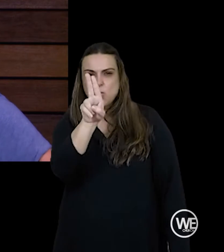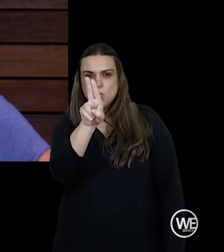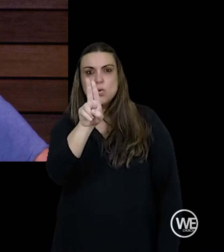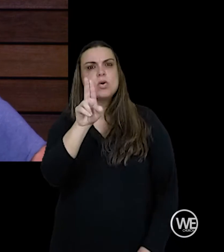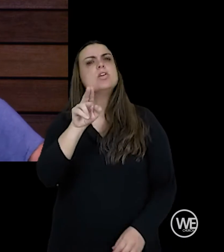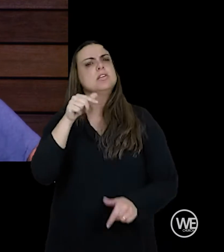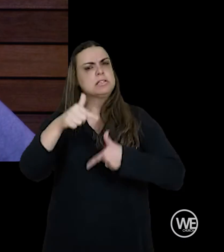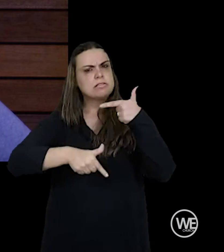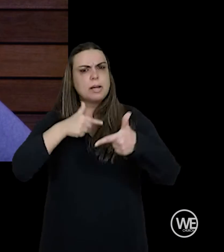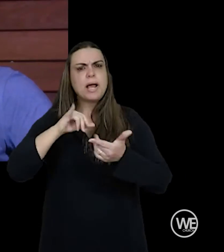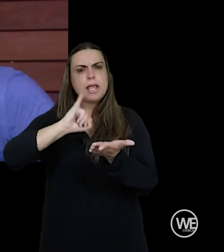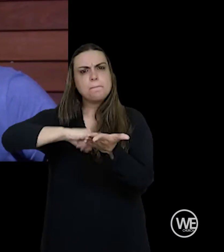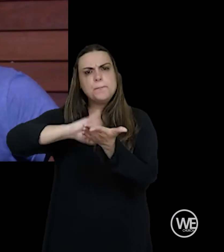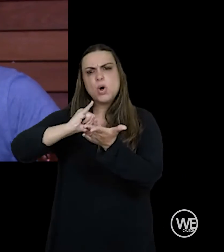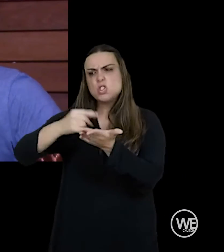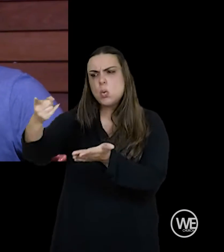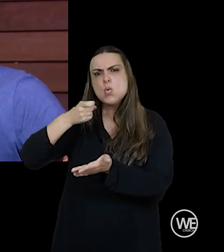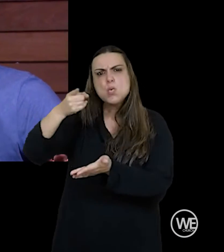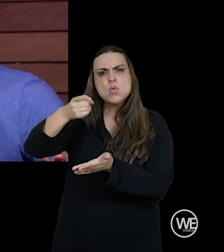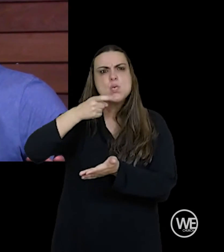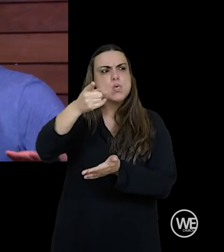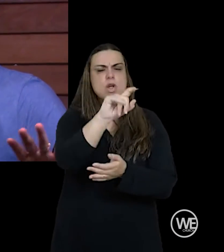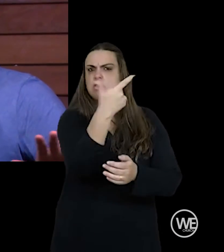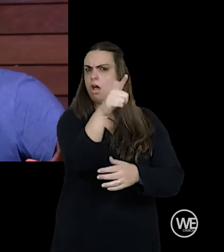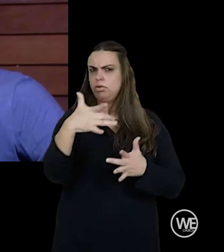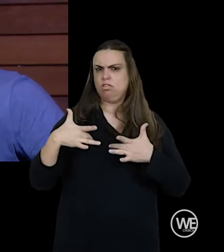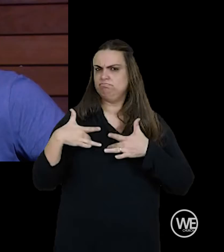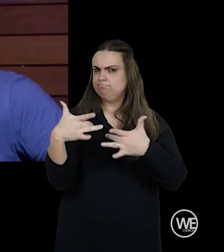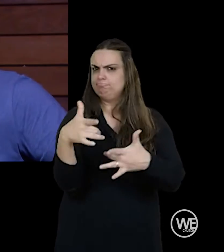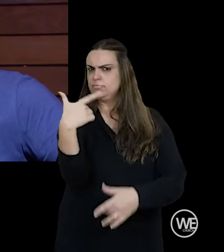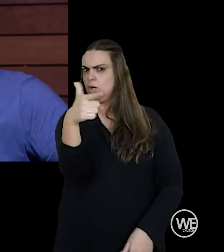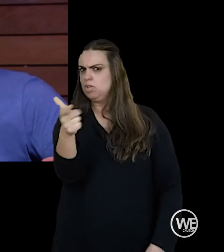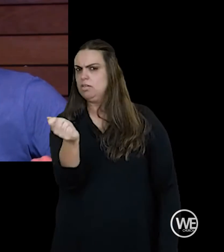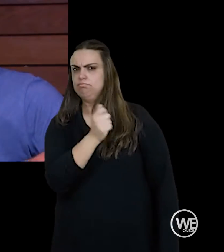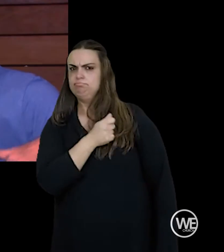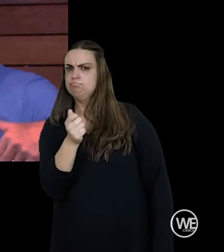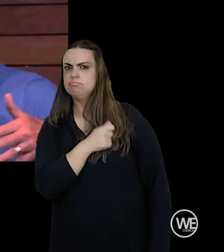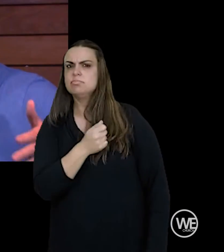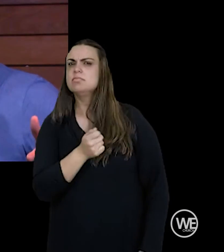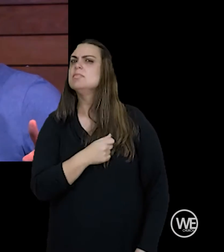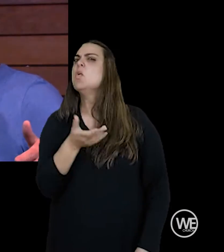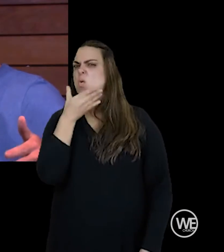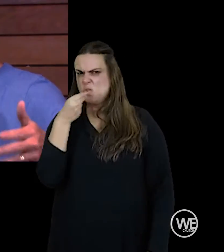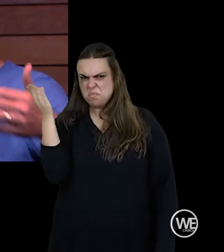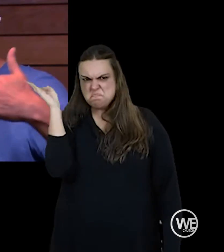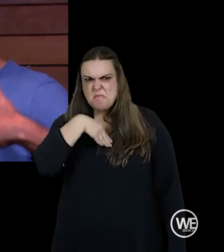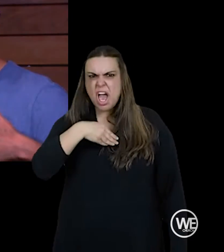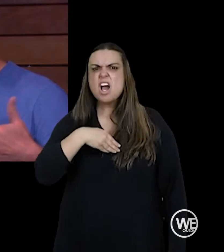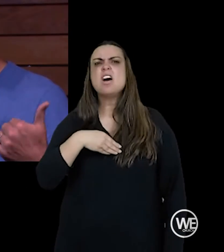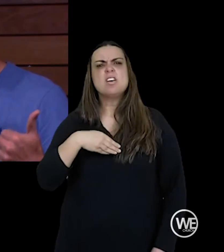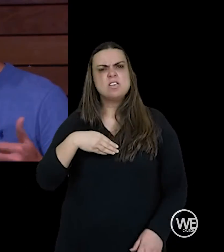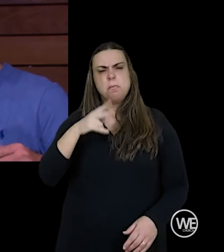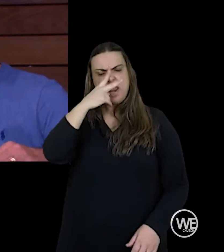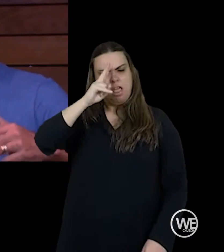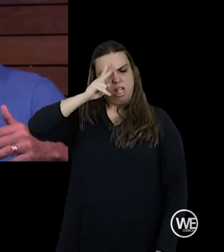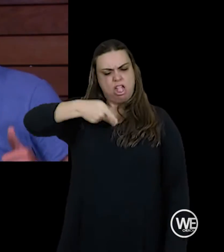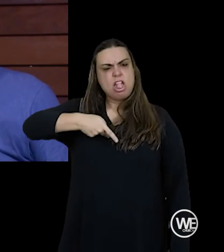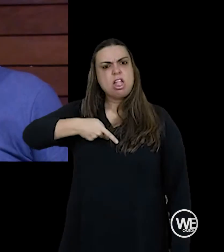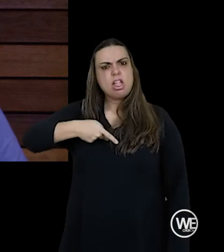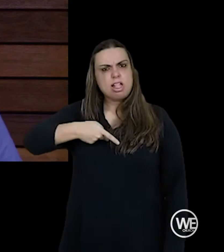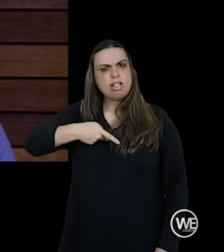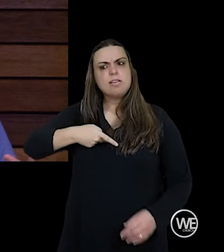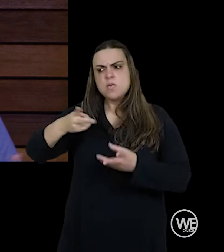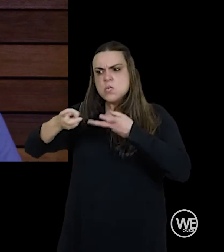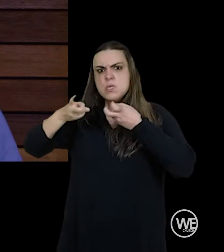impostos, um homem que não tinha nenhuma generosidade na hora de cobrar impostos. Pelo contrário, ele era muito generoso para si, quer